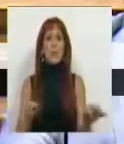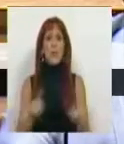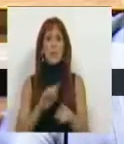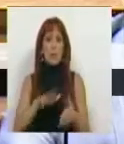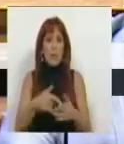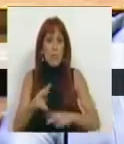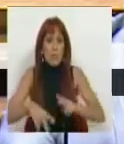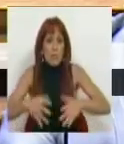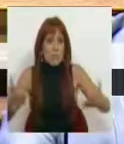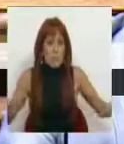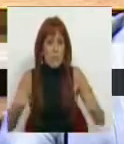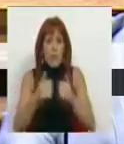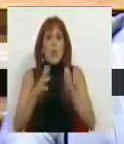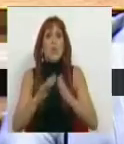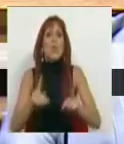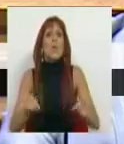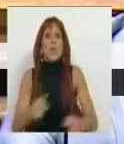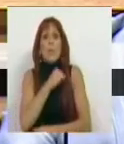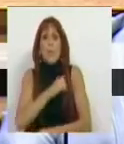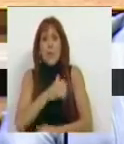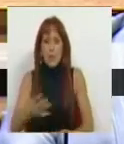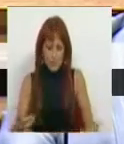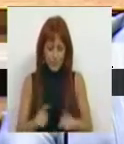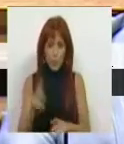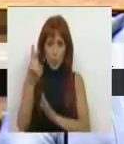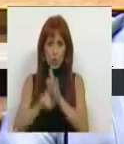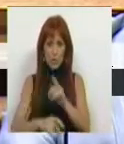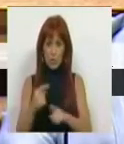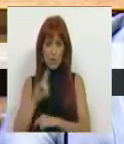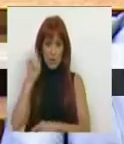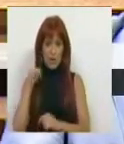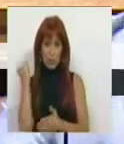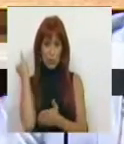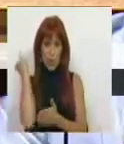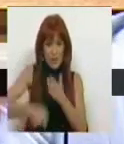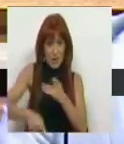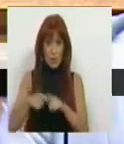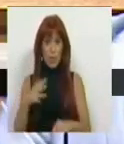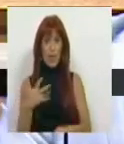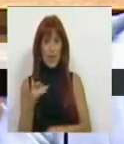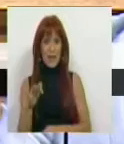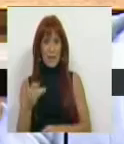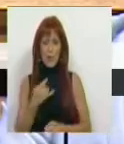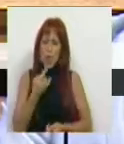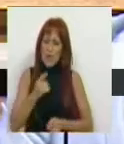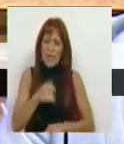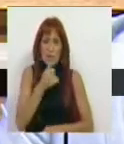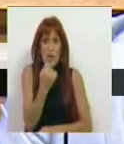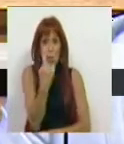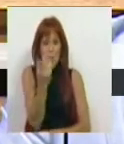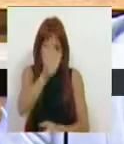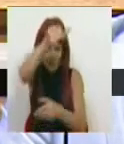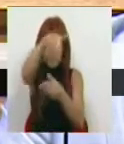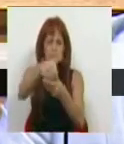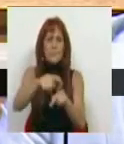planeamento fiscal e que tudo foi permitido. O regime dos ativos por impostos diferidos é mais uma medida que se